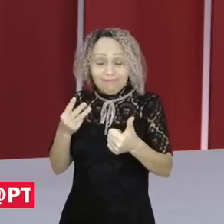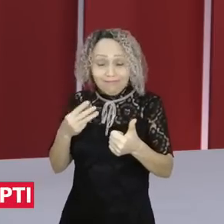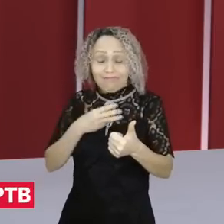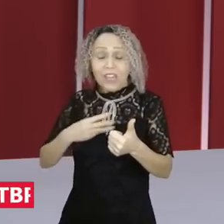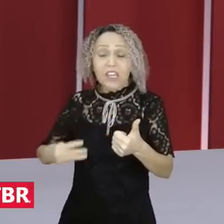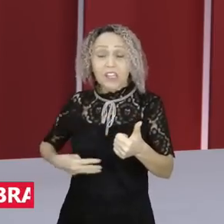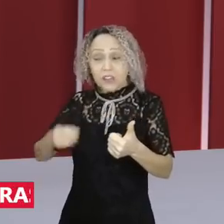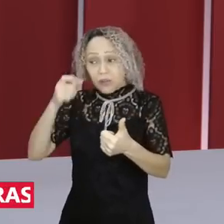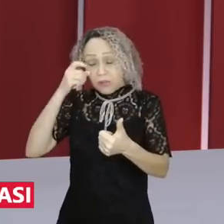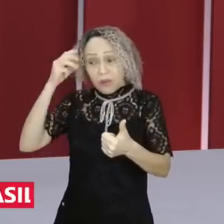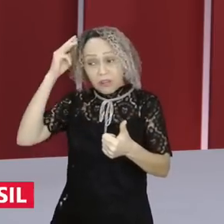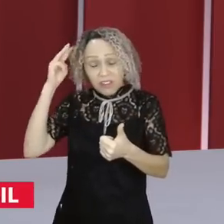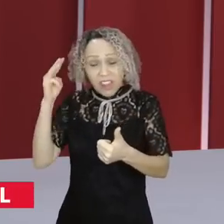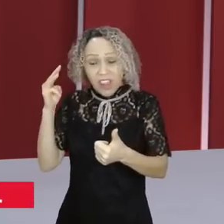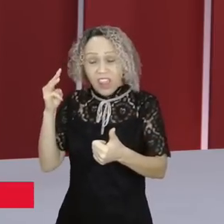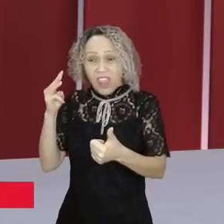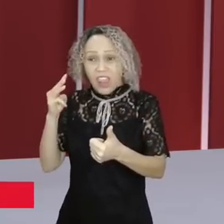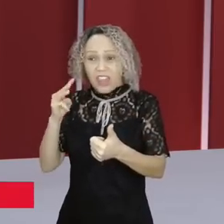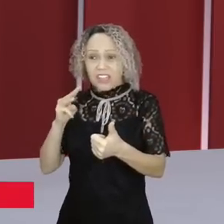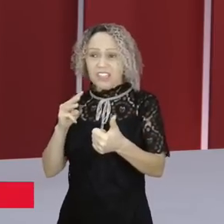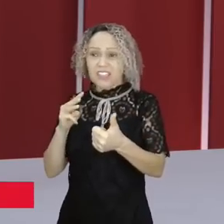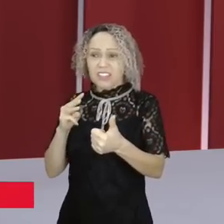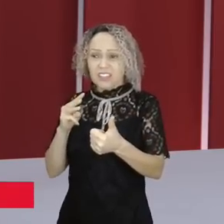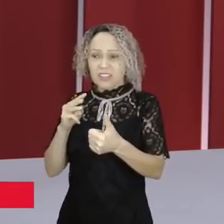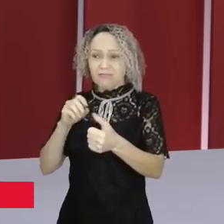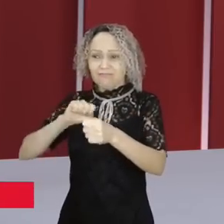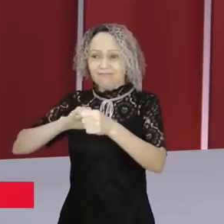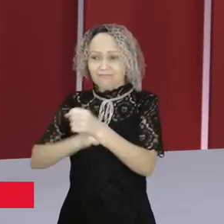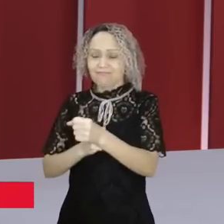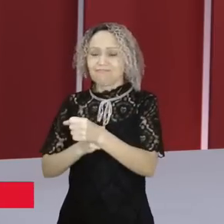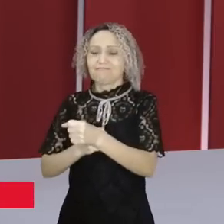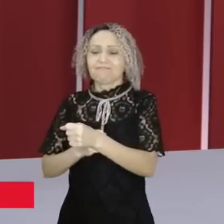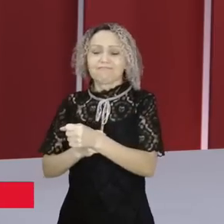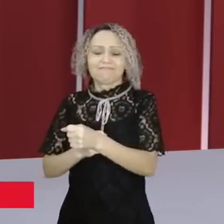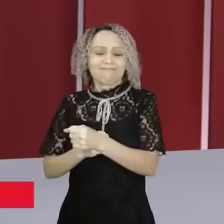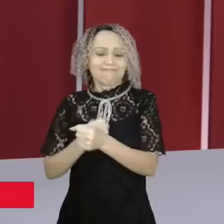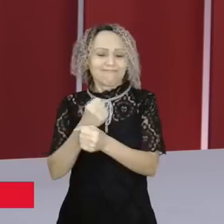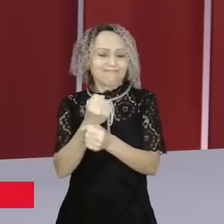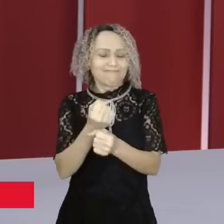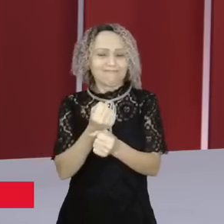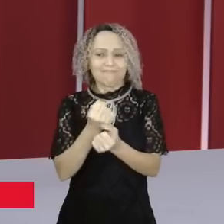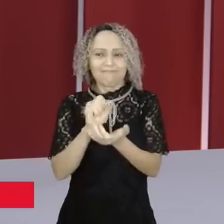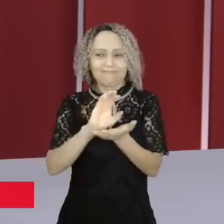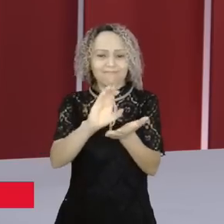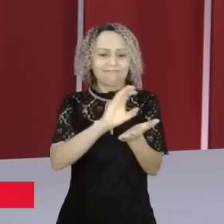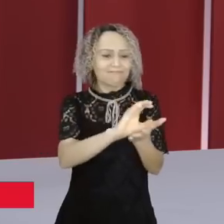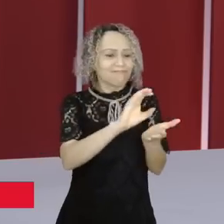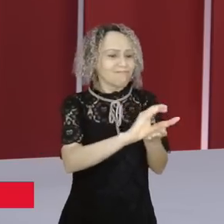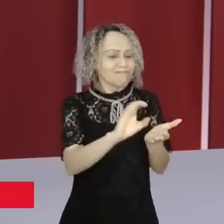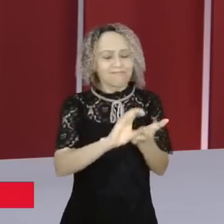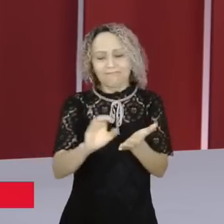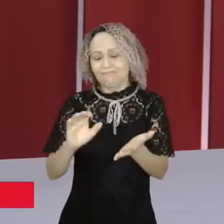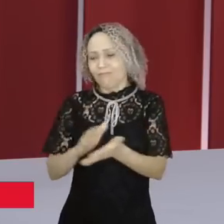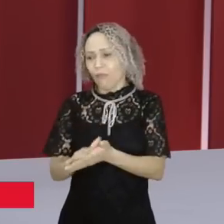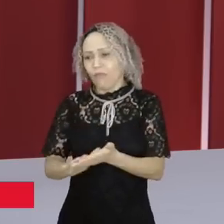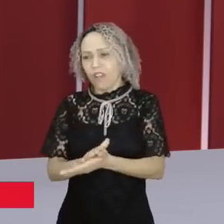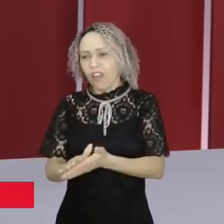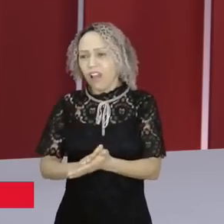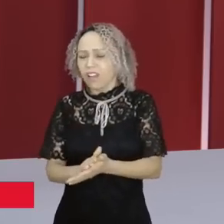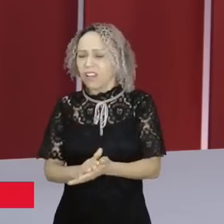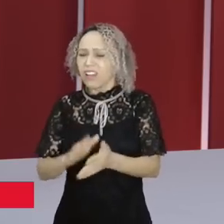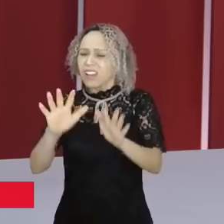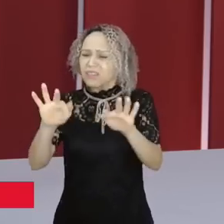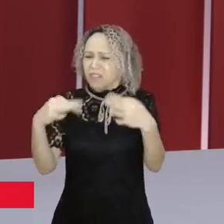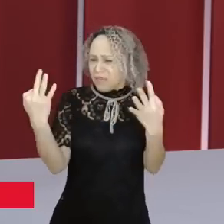mês aí de muita dificuldade para essas famílias que convivem com o semiárido, né? Então, não é só uma questão climática, tem uma